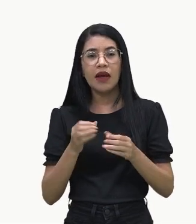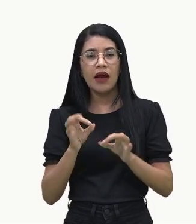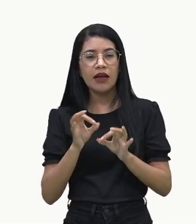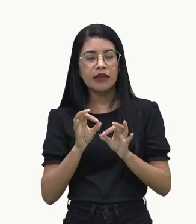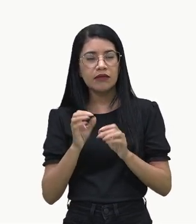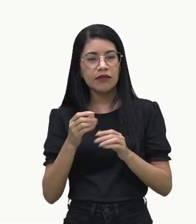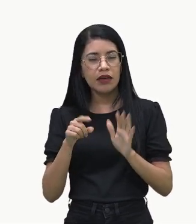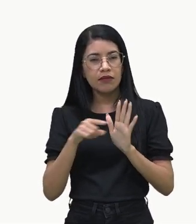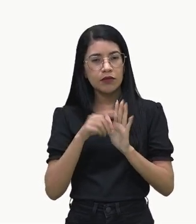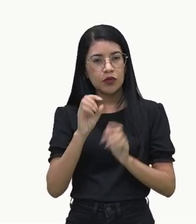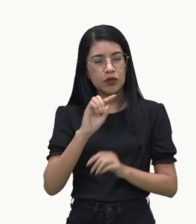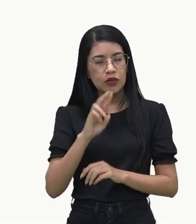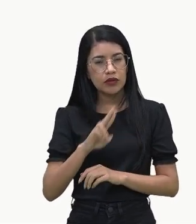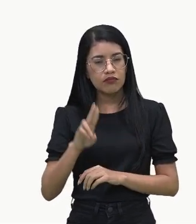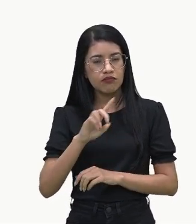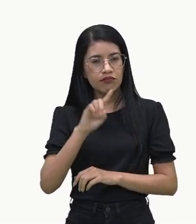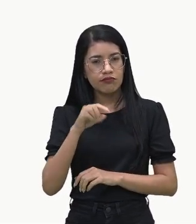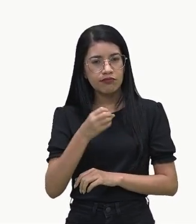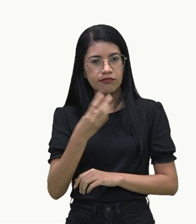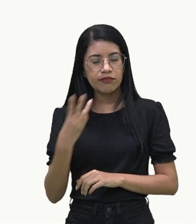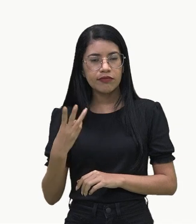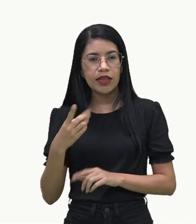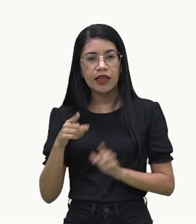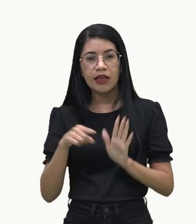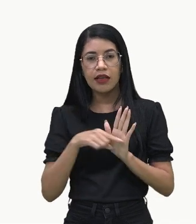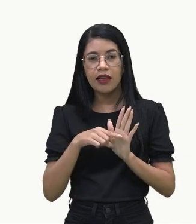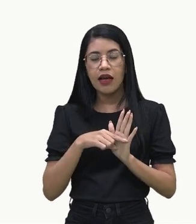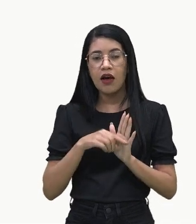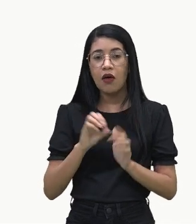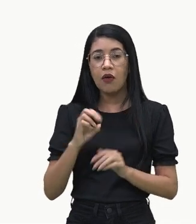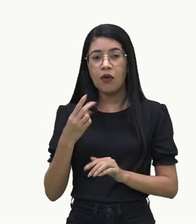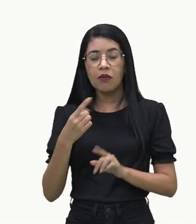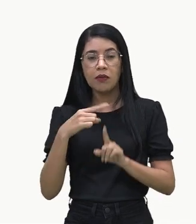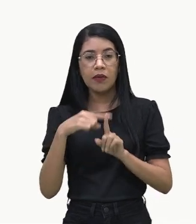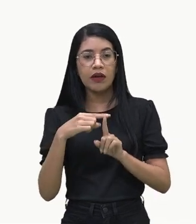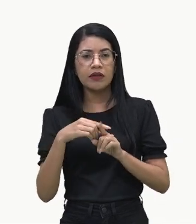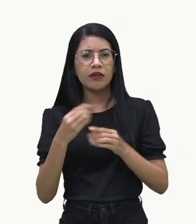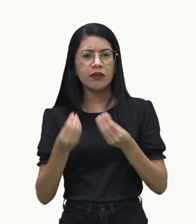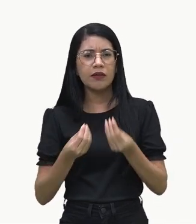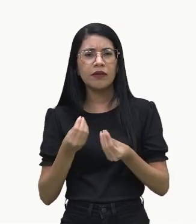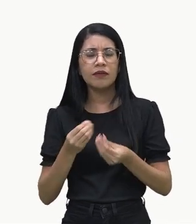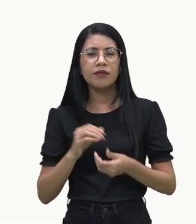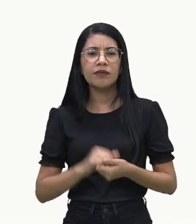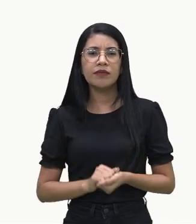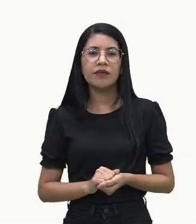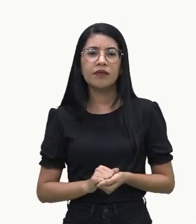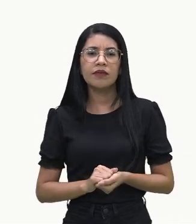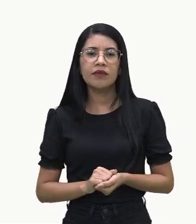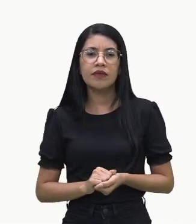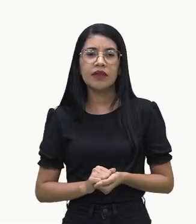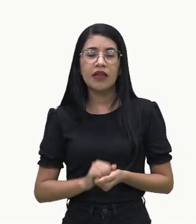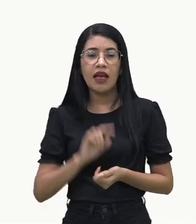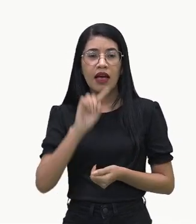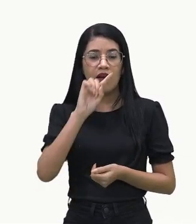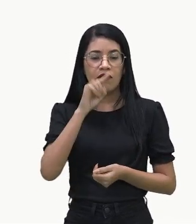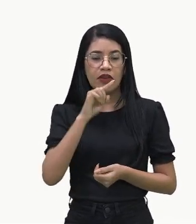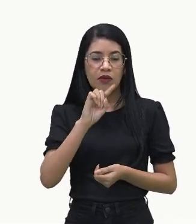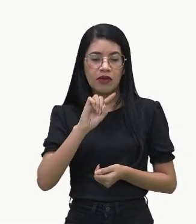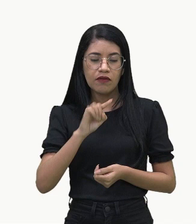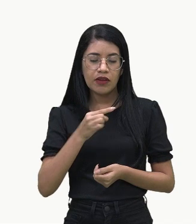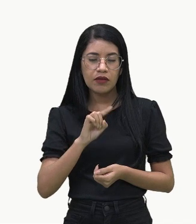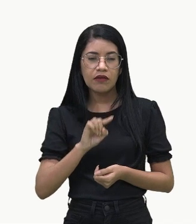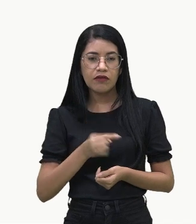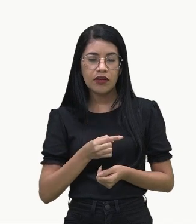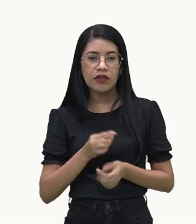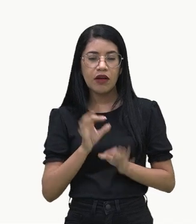com número decimal lá na subtração ou na adição? Você lembra? Exatamente. Vírgula embaixo de